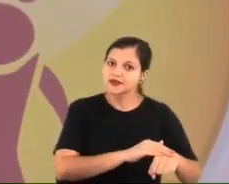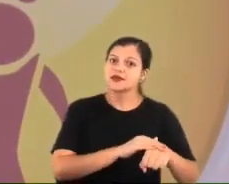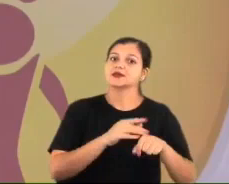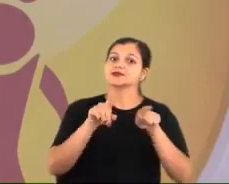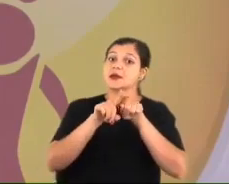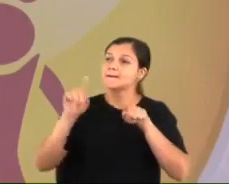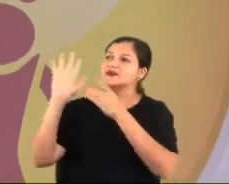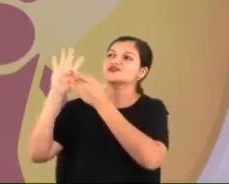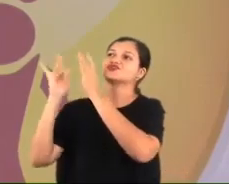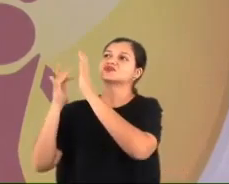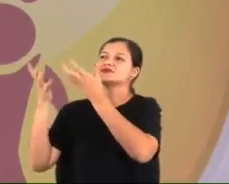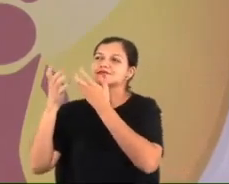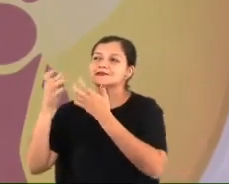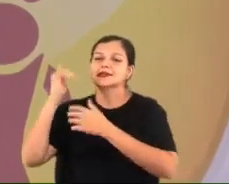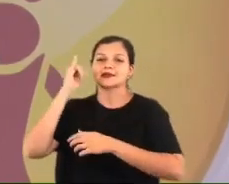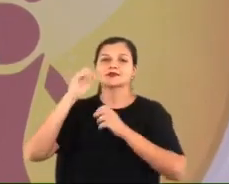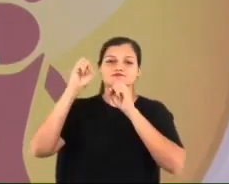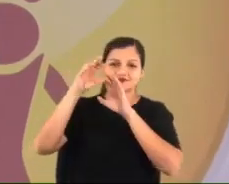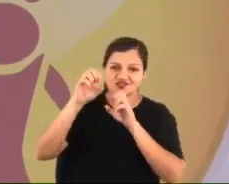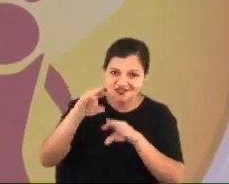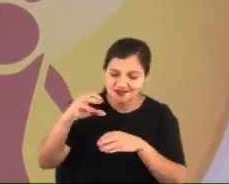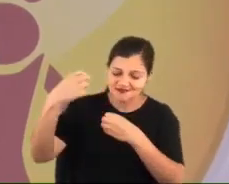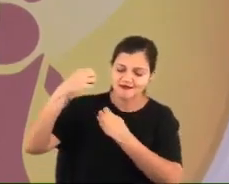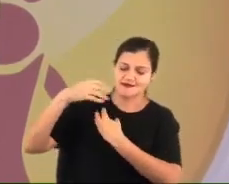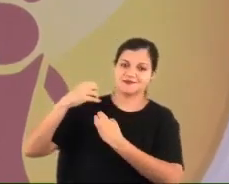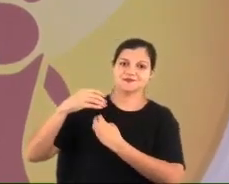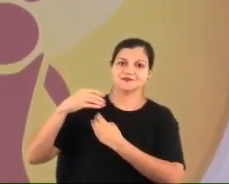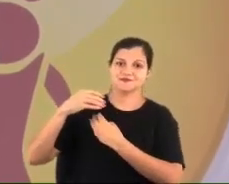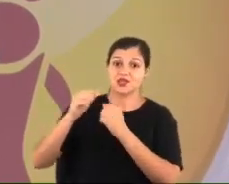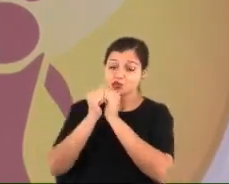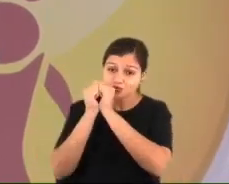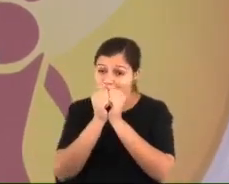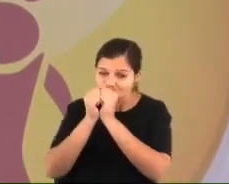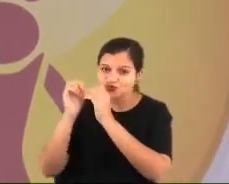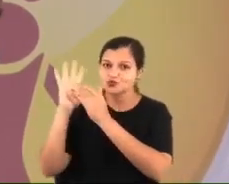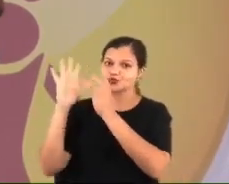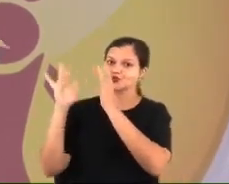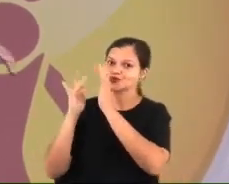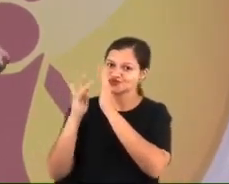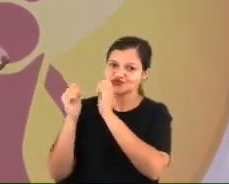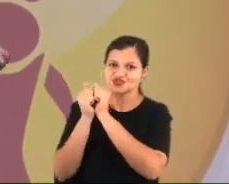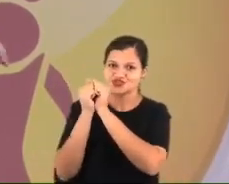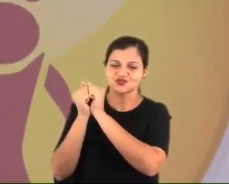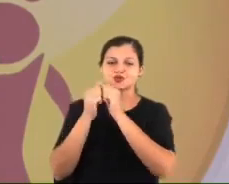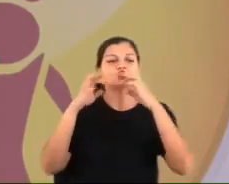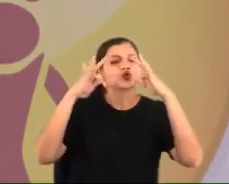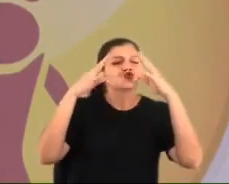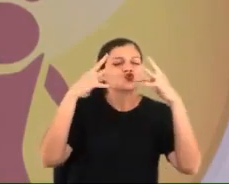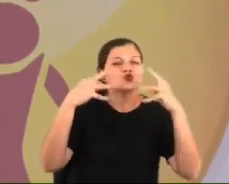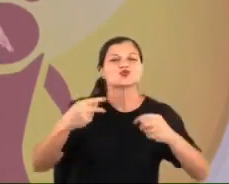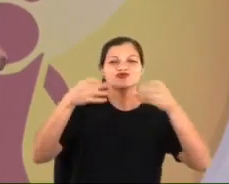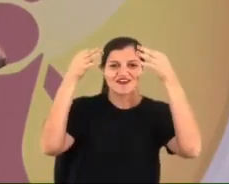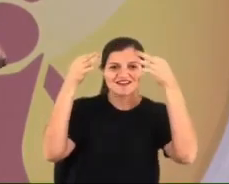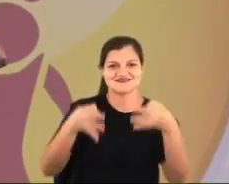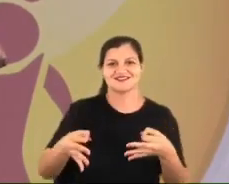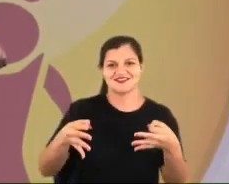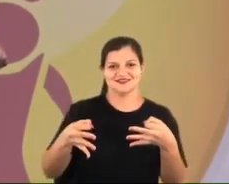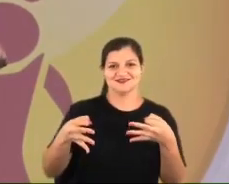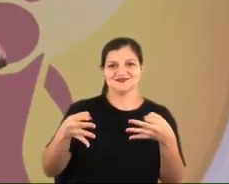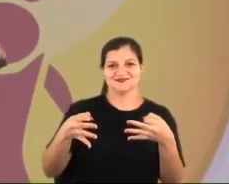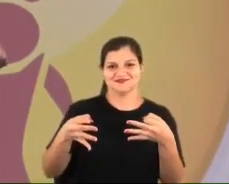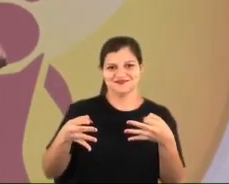te ensinar. E com Cristo no barco, deixa eu falar para vocês. Tudo vai dar certo. O barco que Jesus